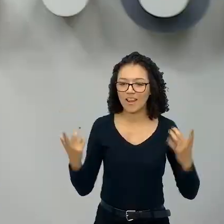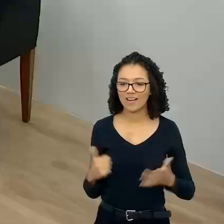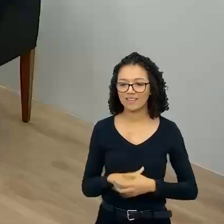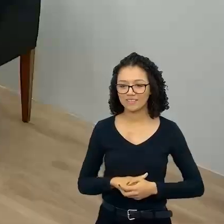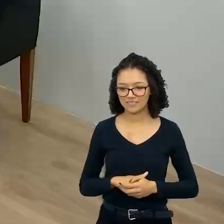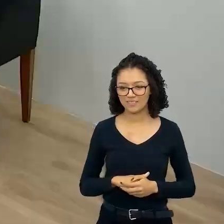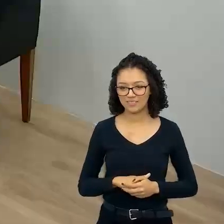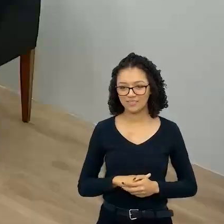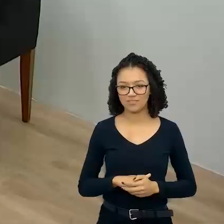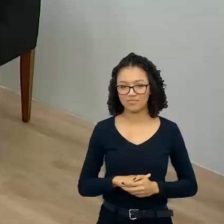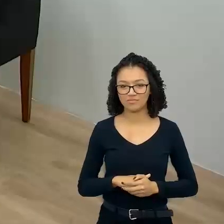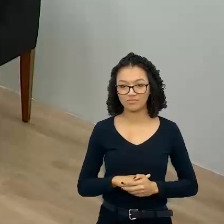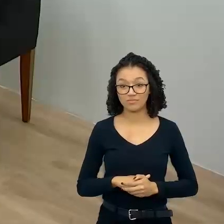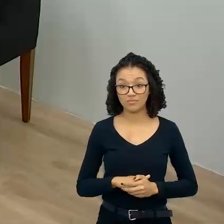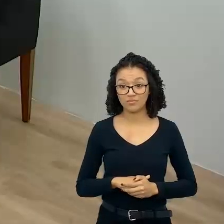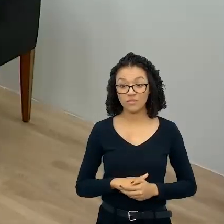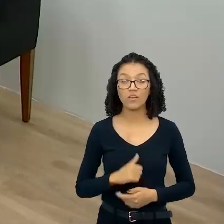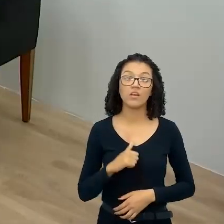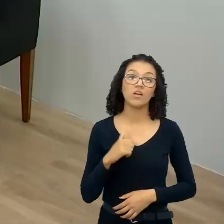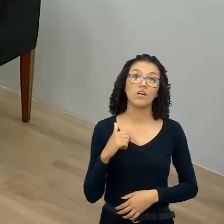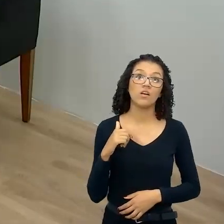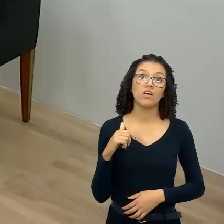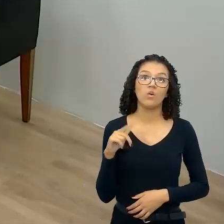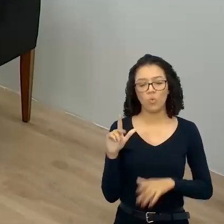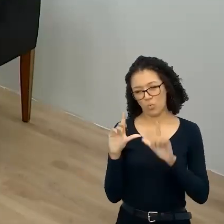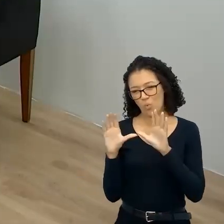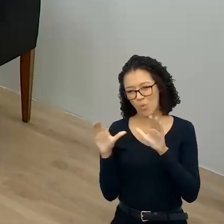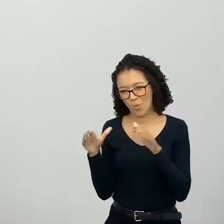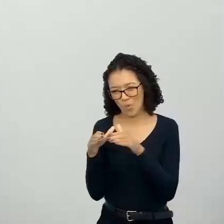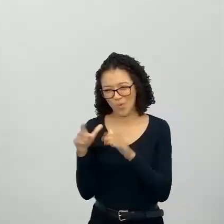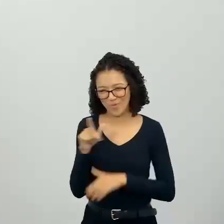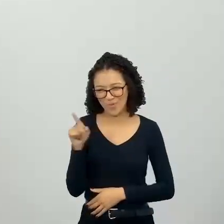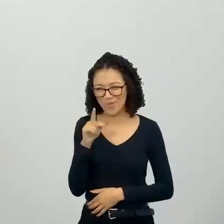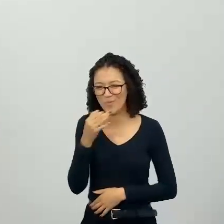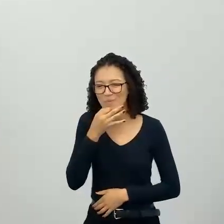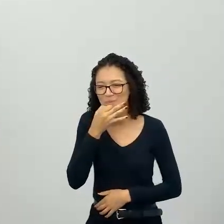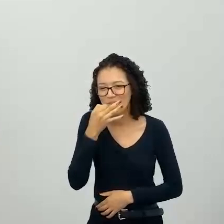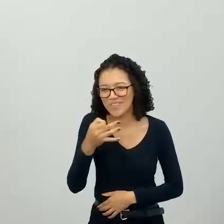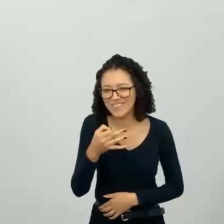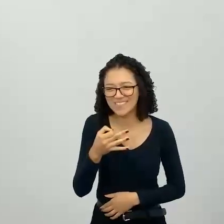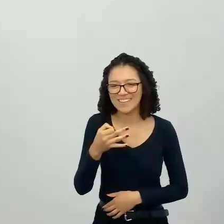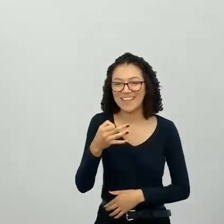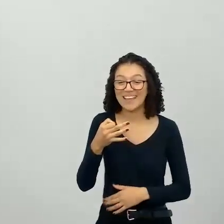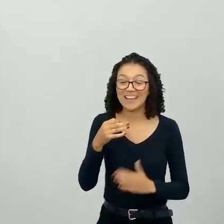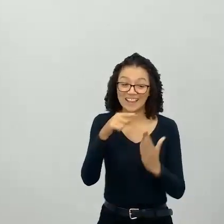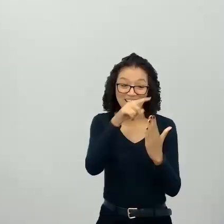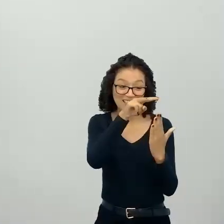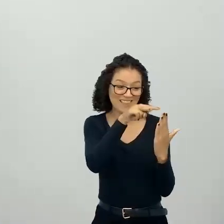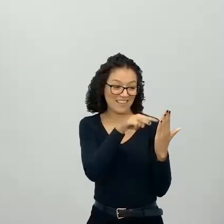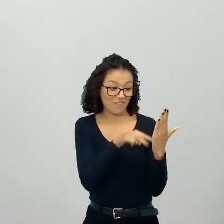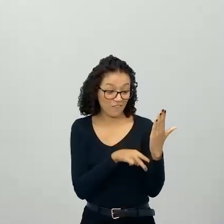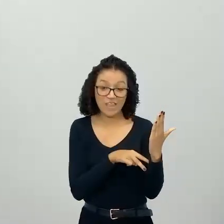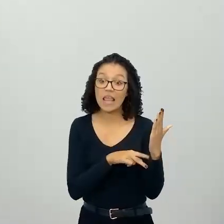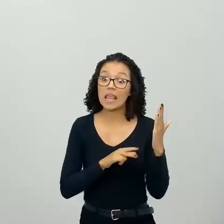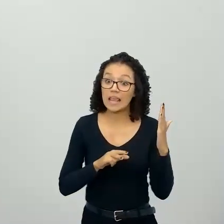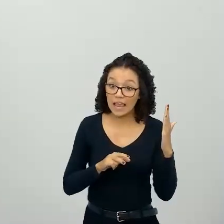criança. Os professores estão concordando conosco aqui no chat, enfatizando a importância dessa